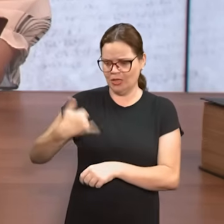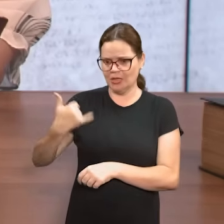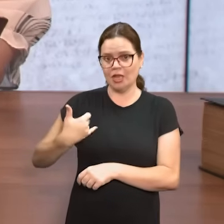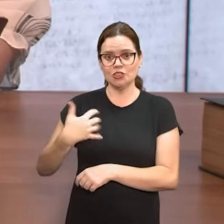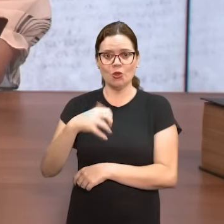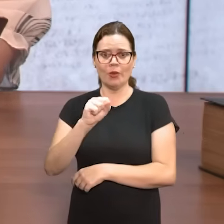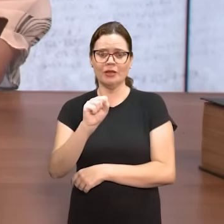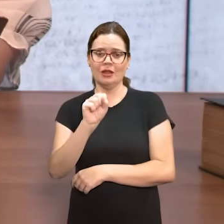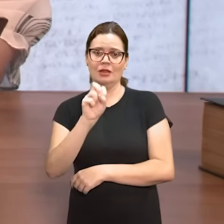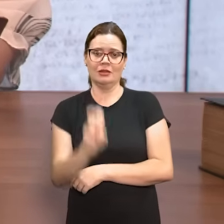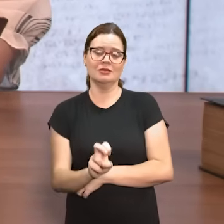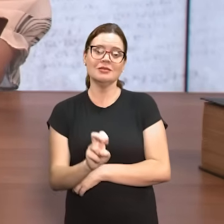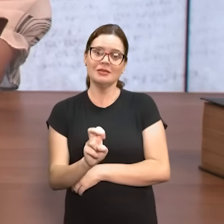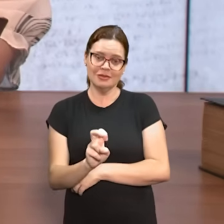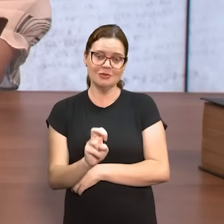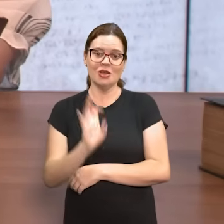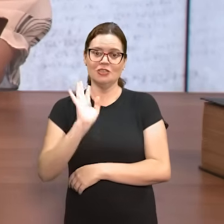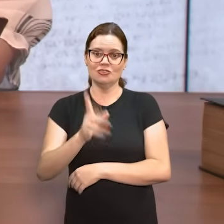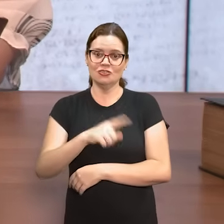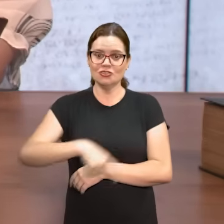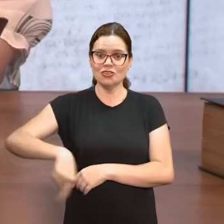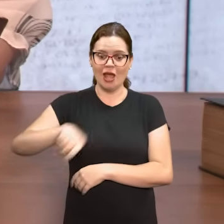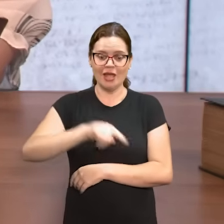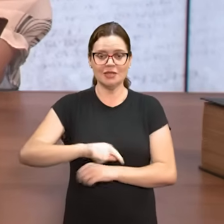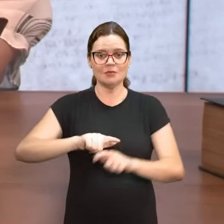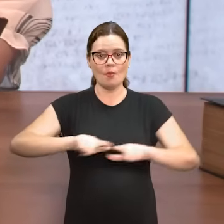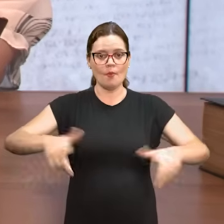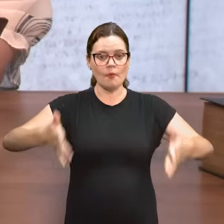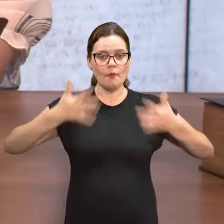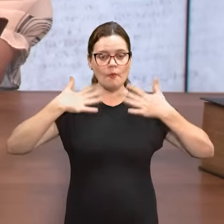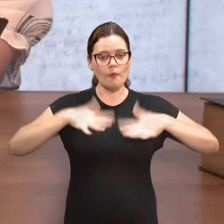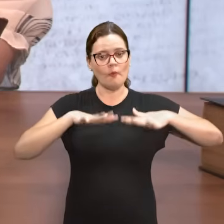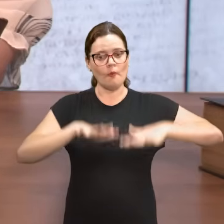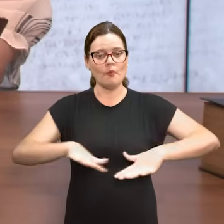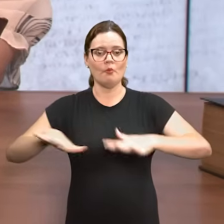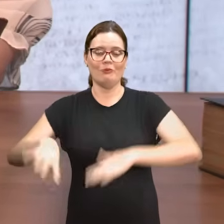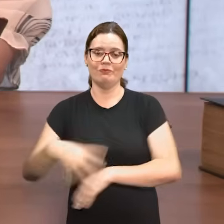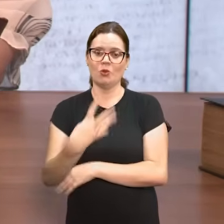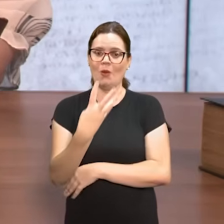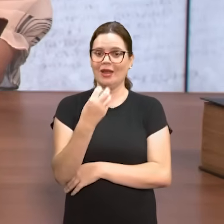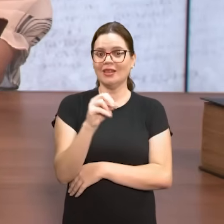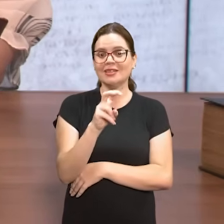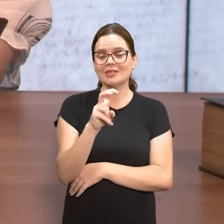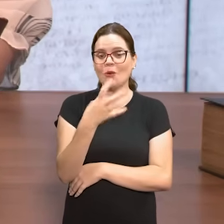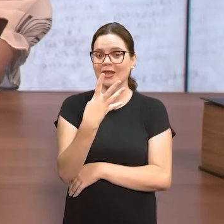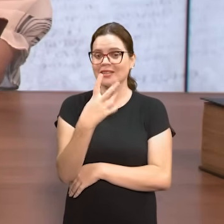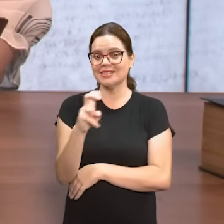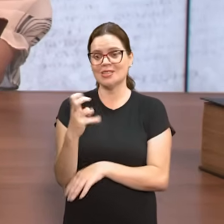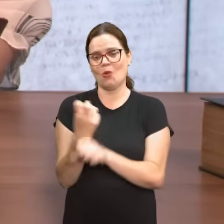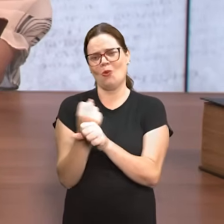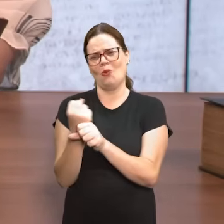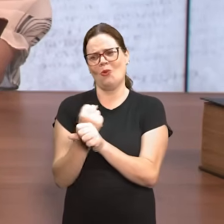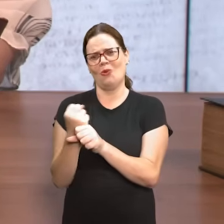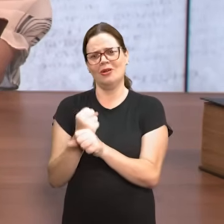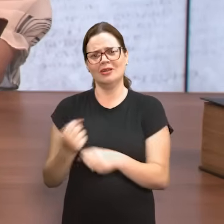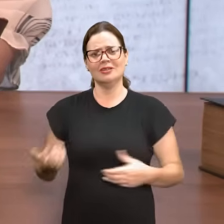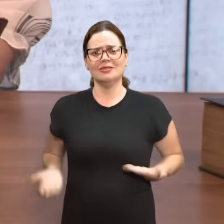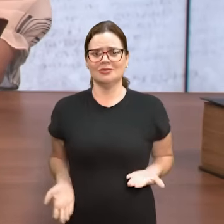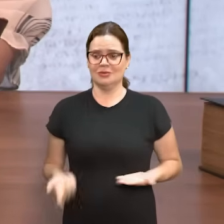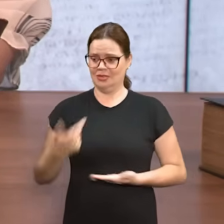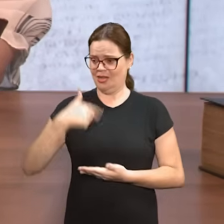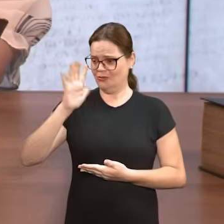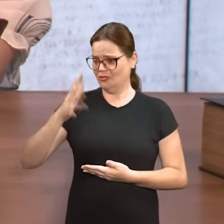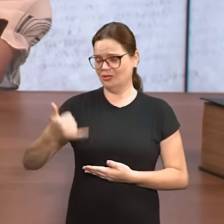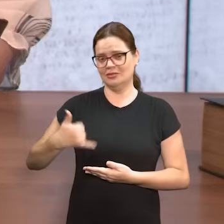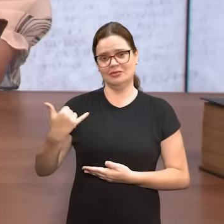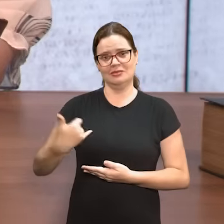palavra a Moisés, andando Israel ainda no deserto. E agora, eis que já hoje sou